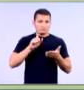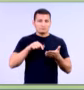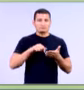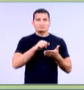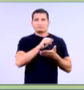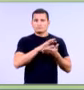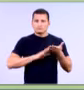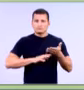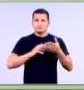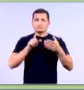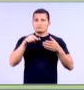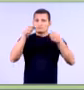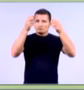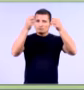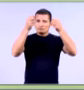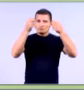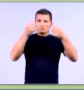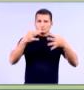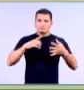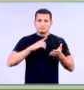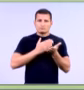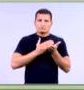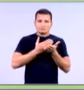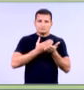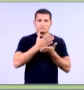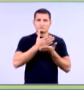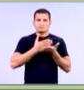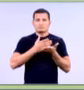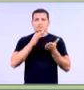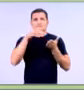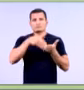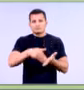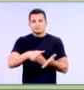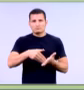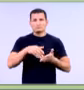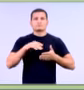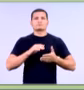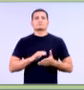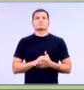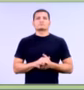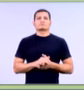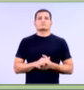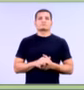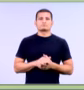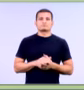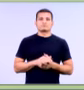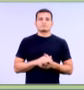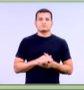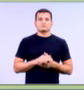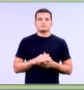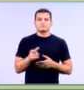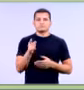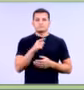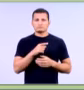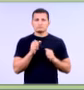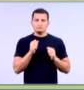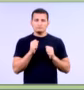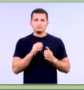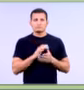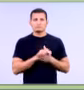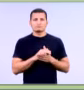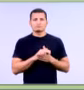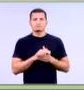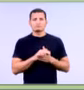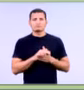geralmente você conta um processo, tem início, meio e fim. Muito bem. Para que você possa se dirigir a